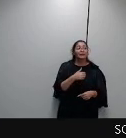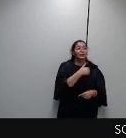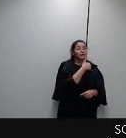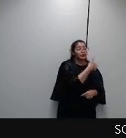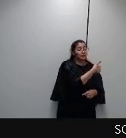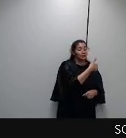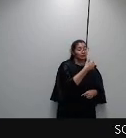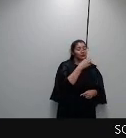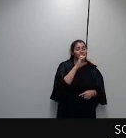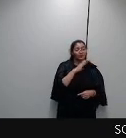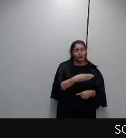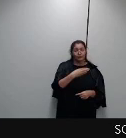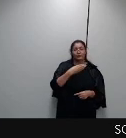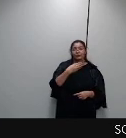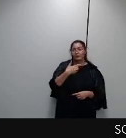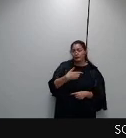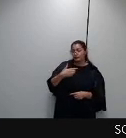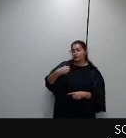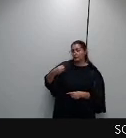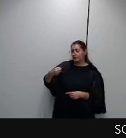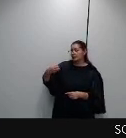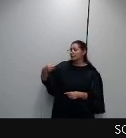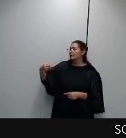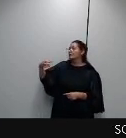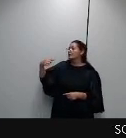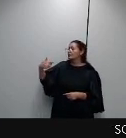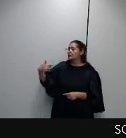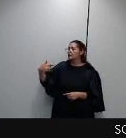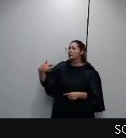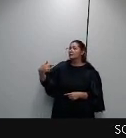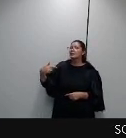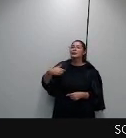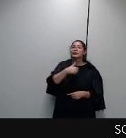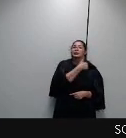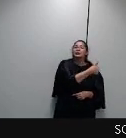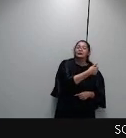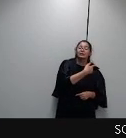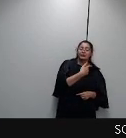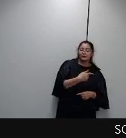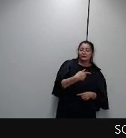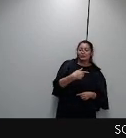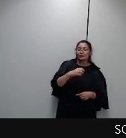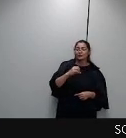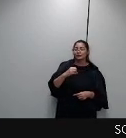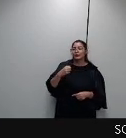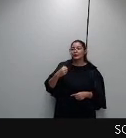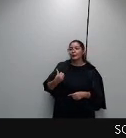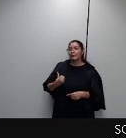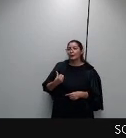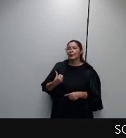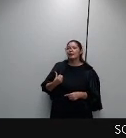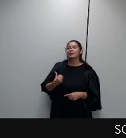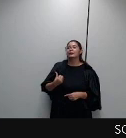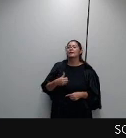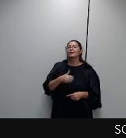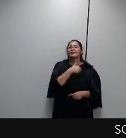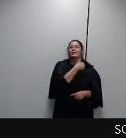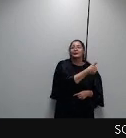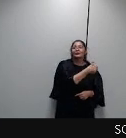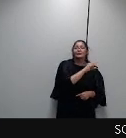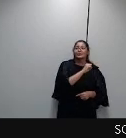26007 agravo interno no resp 1706 849 resp 18711